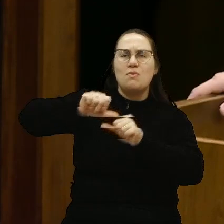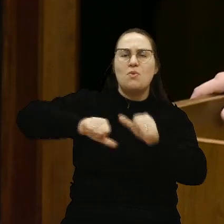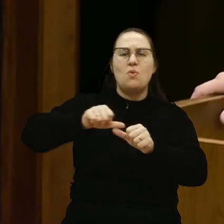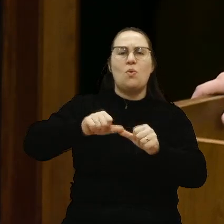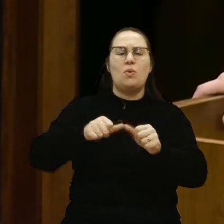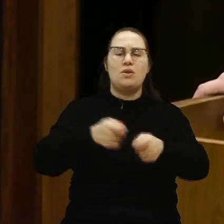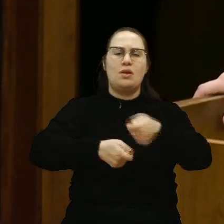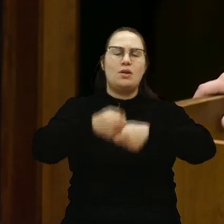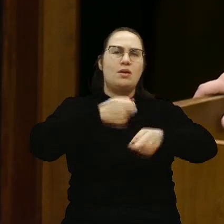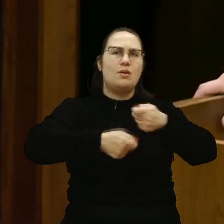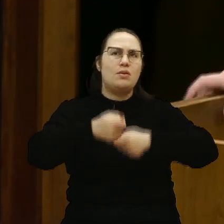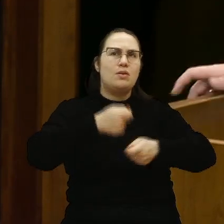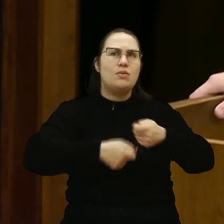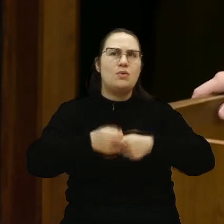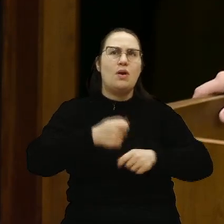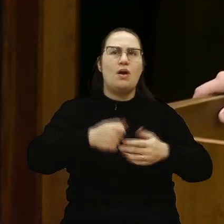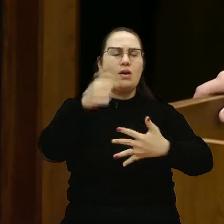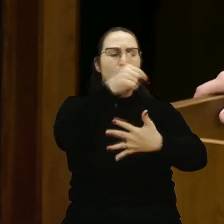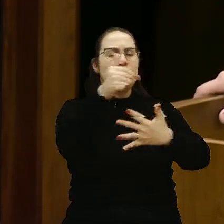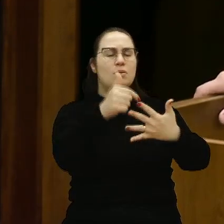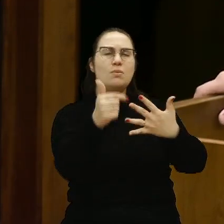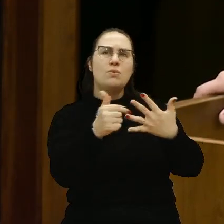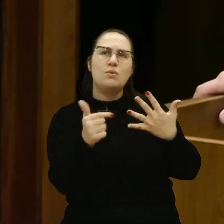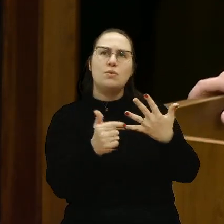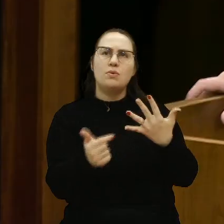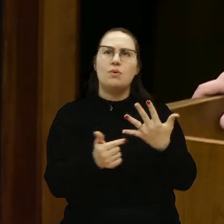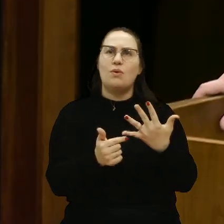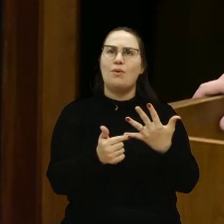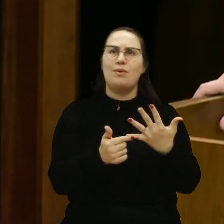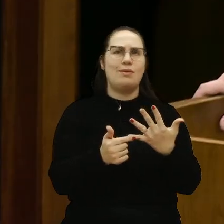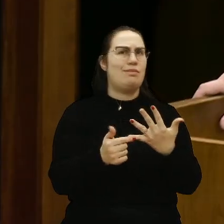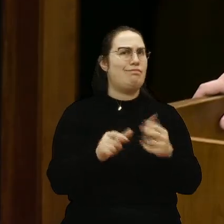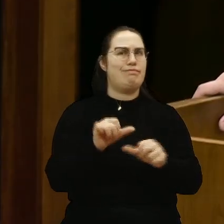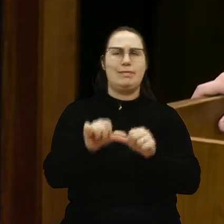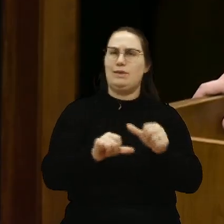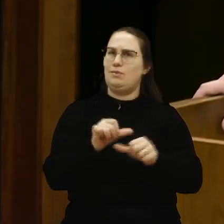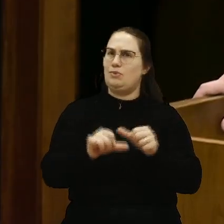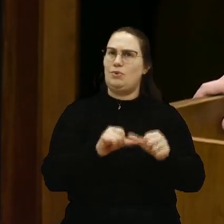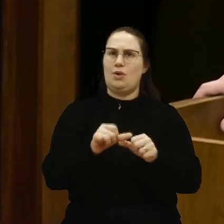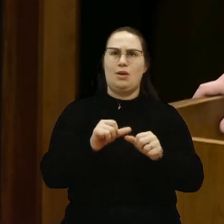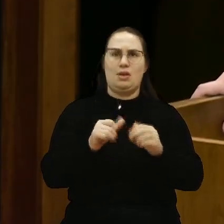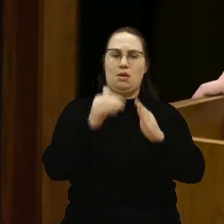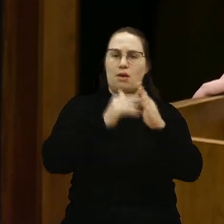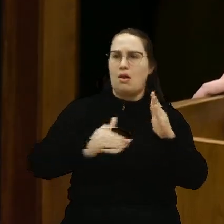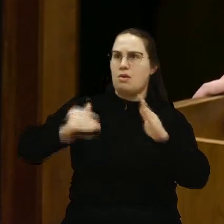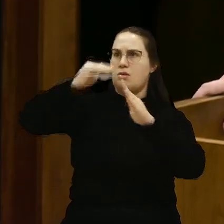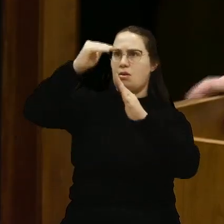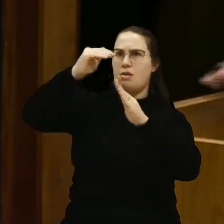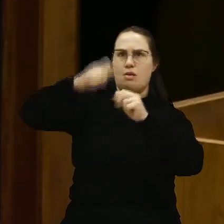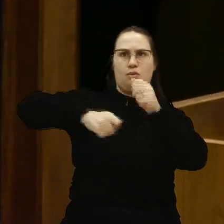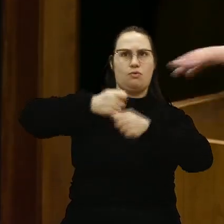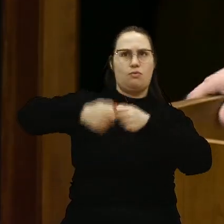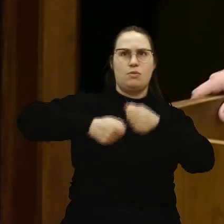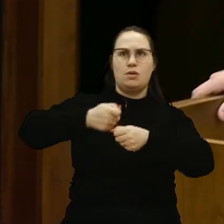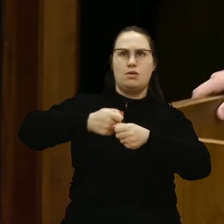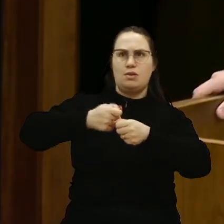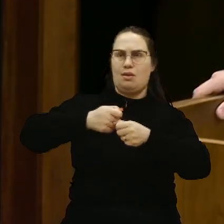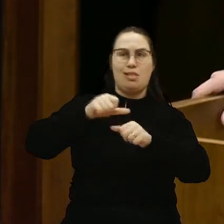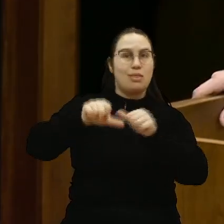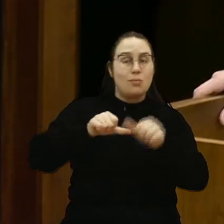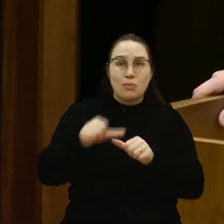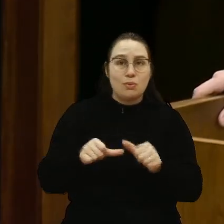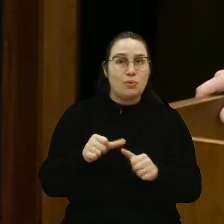administrativa? Não. Altera as atribuições dos servidores? Também não altera. E não interfere na hierarquia administrativa da prefeitura. Então, bom, não